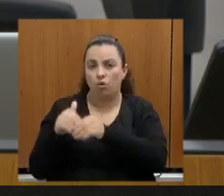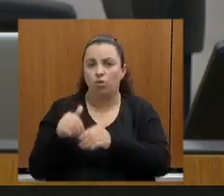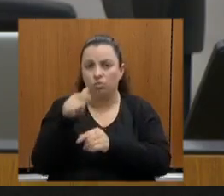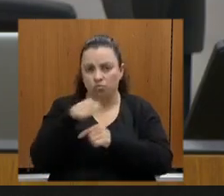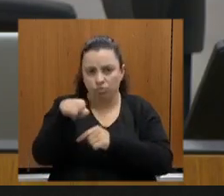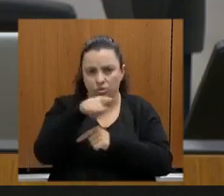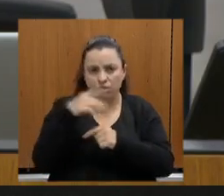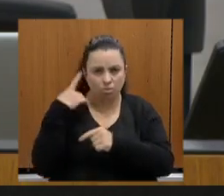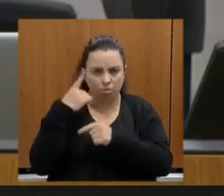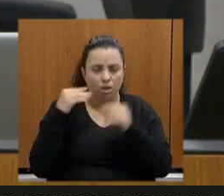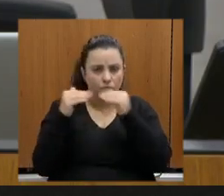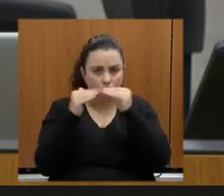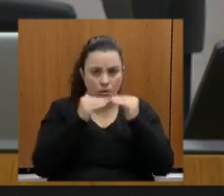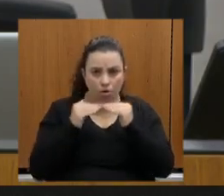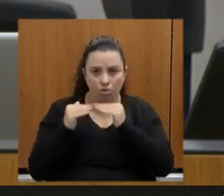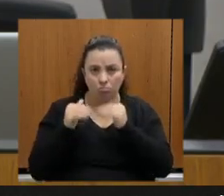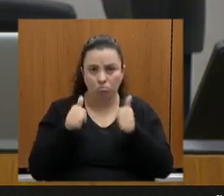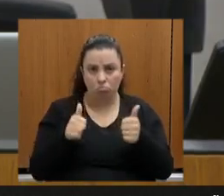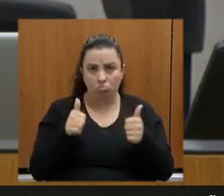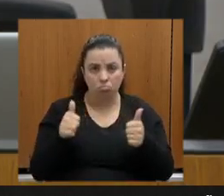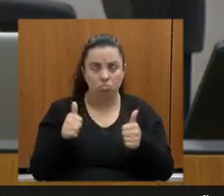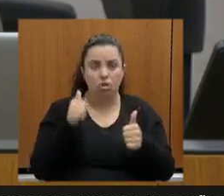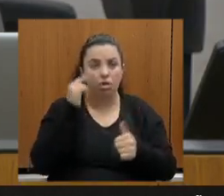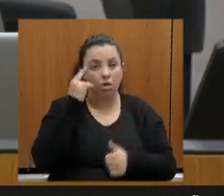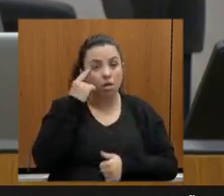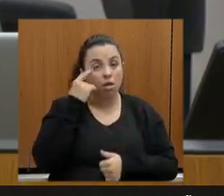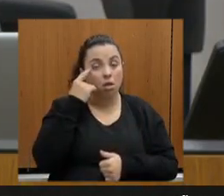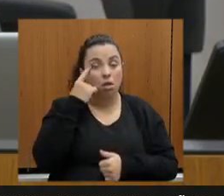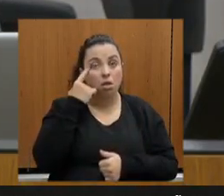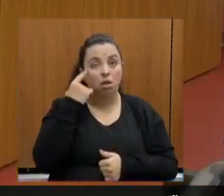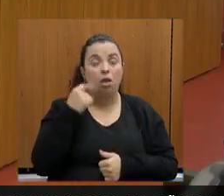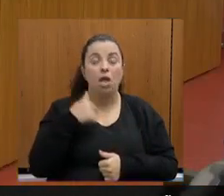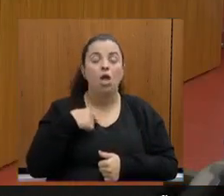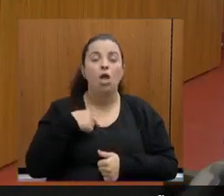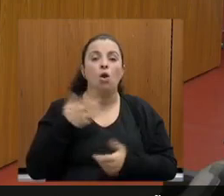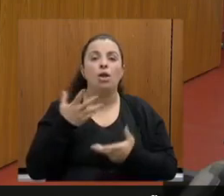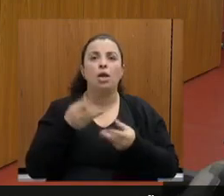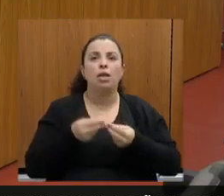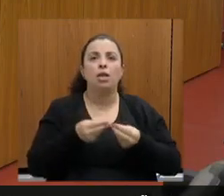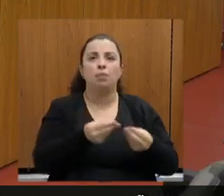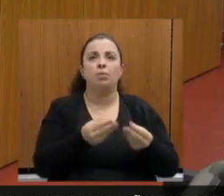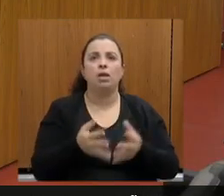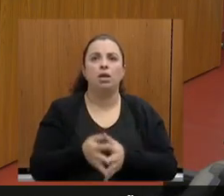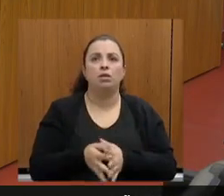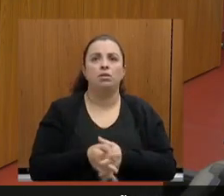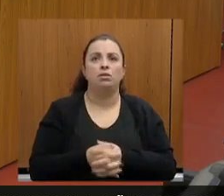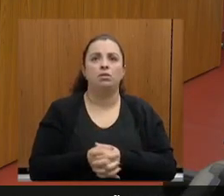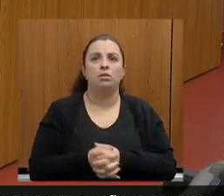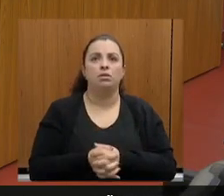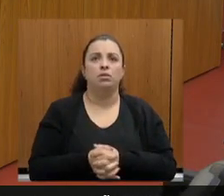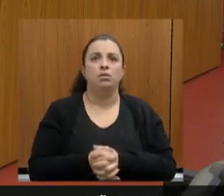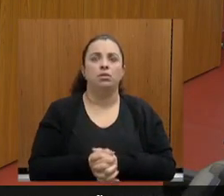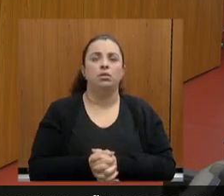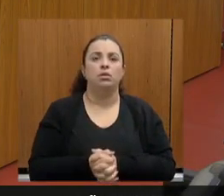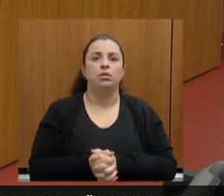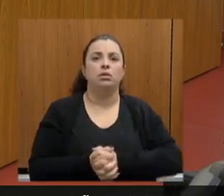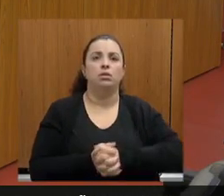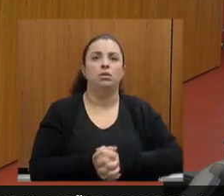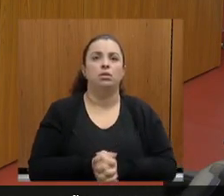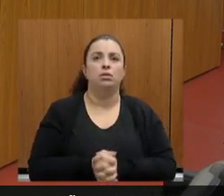deputados concordam e sim eu quero encaminhar a presidenta Tá ok vou encaminhar